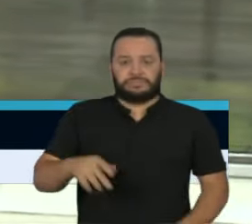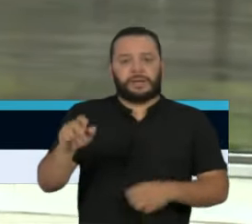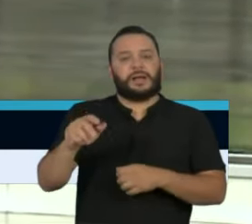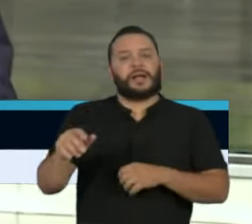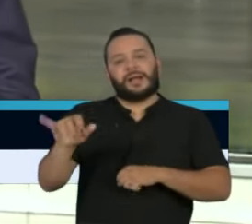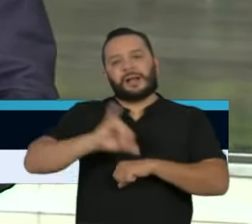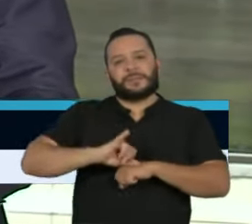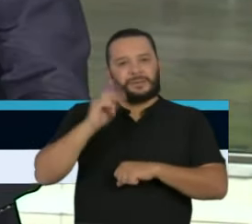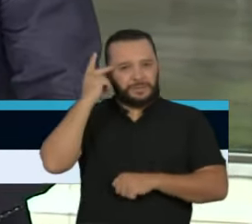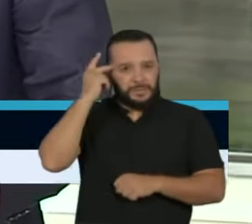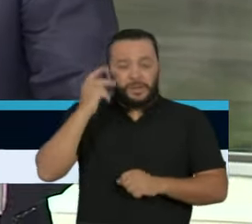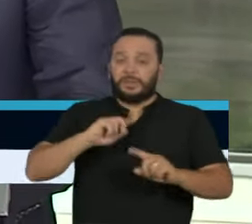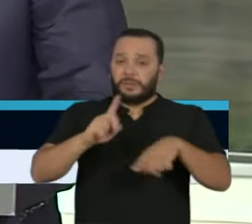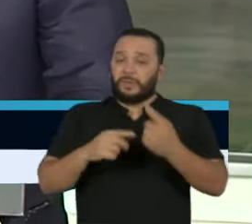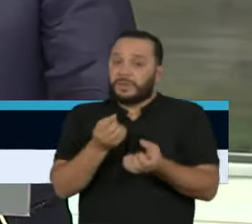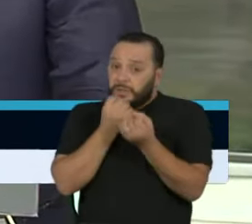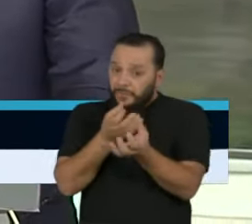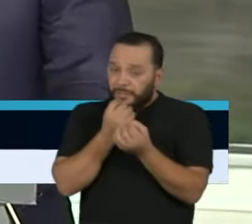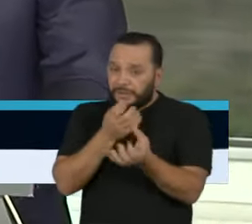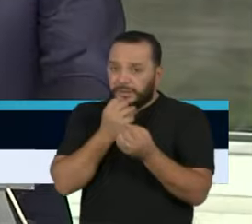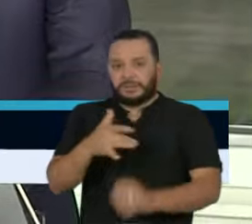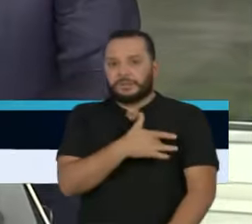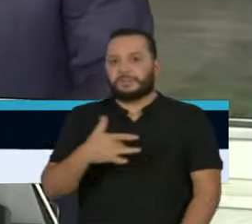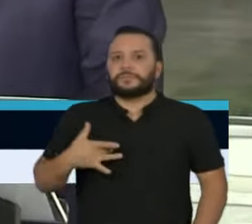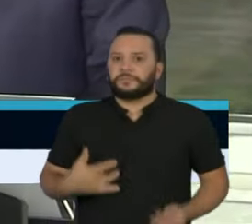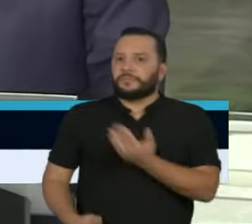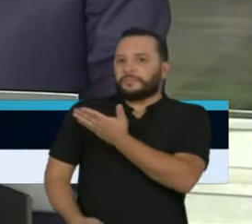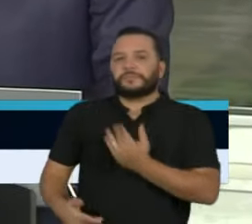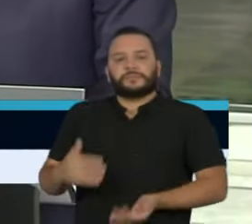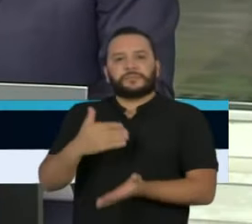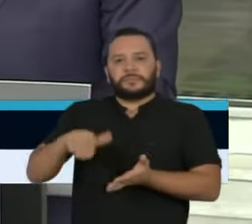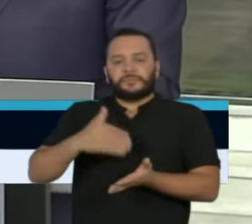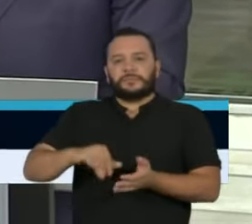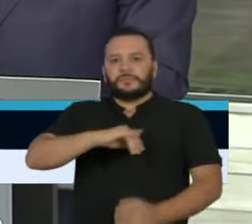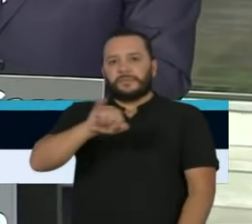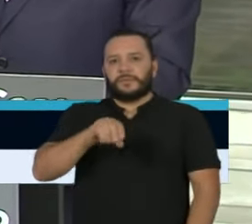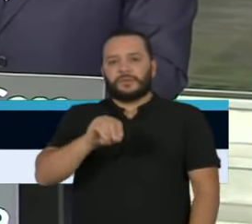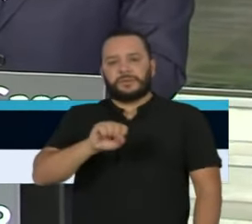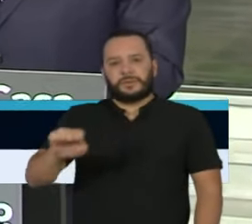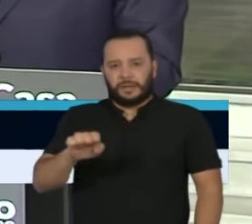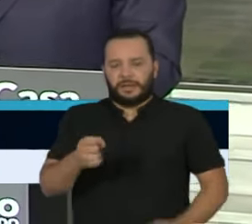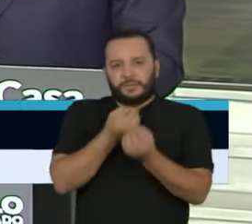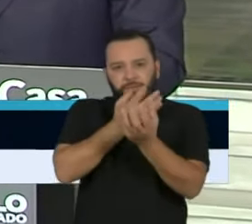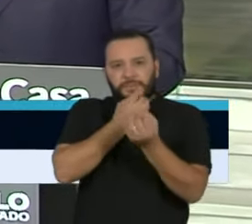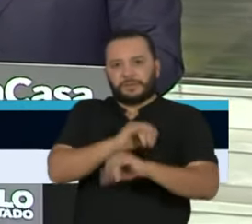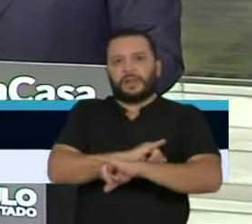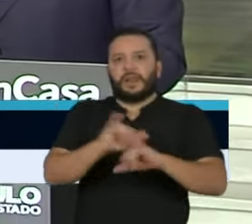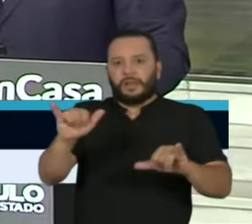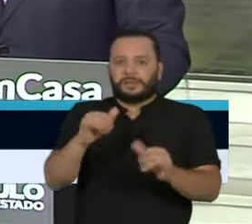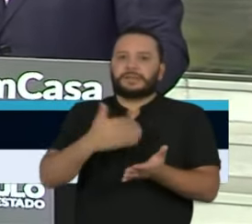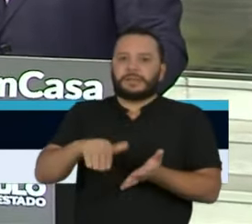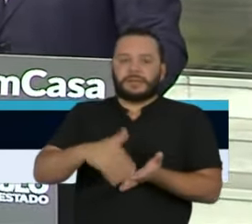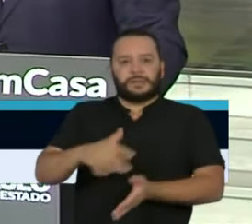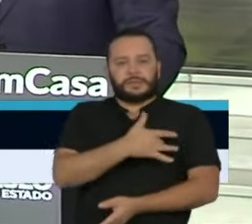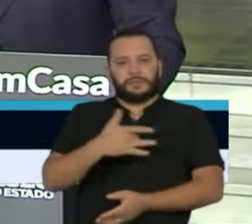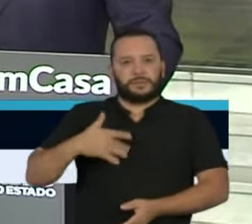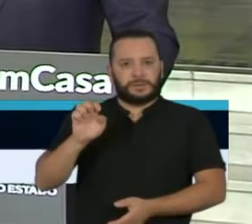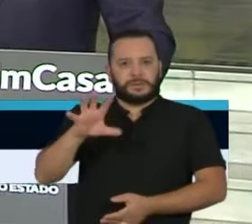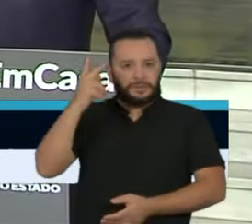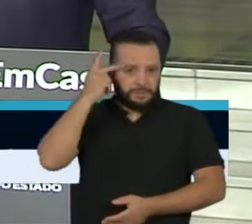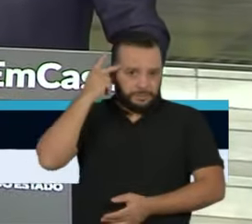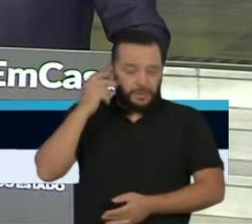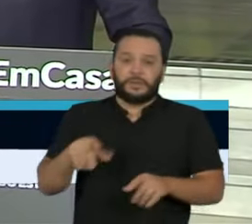de saúde, que serão prestadas, Bruno, pelo secretário José Henrique Guerra, secretário de Saúde do Estado de São Paulo, e Dimas